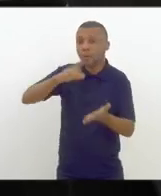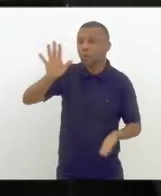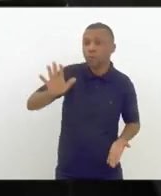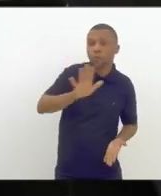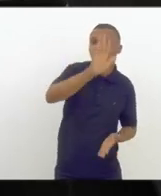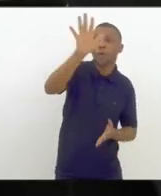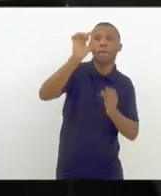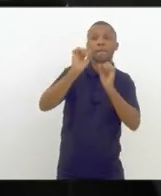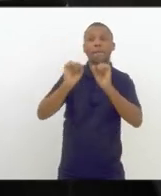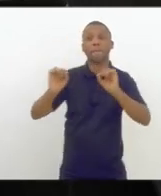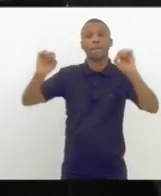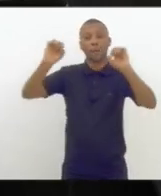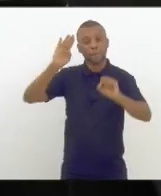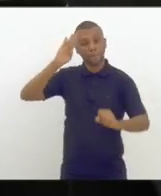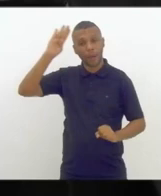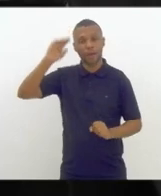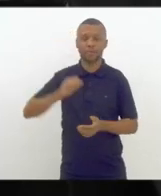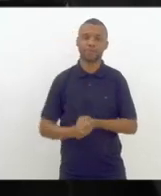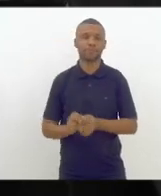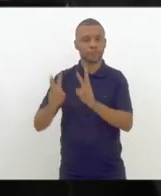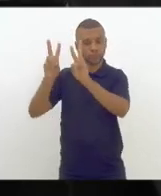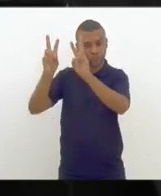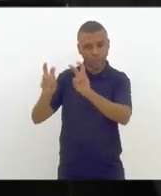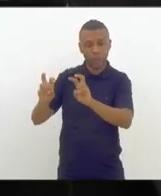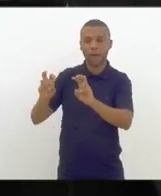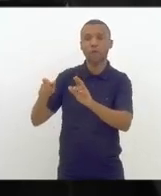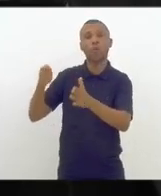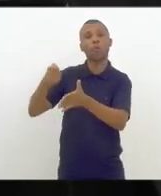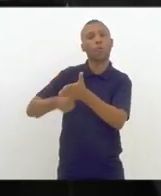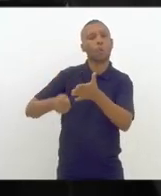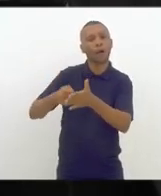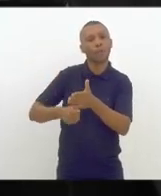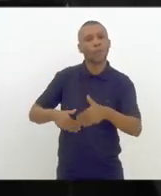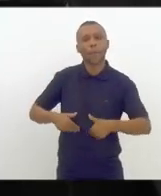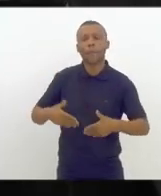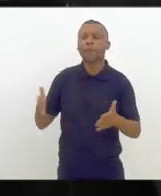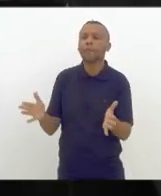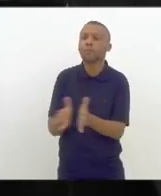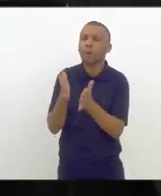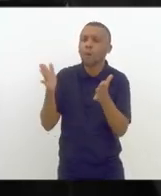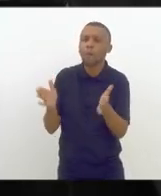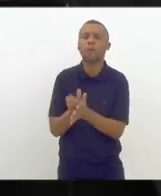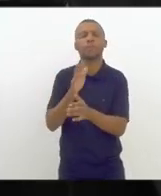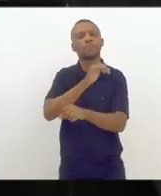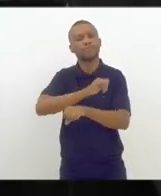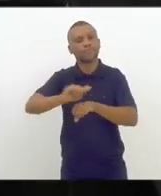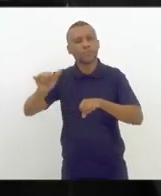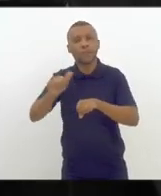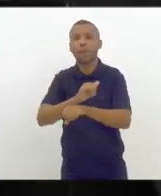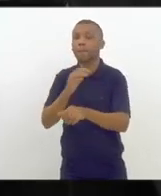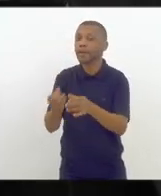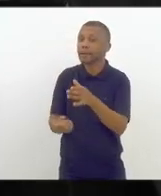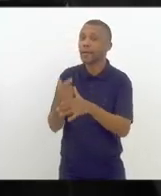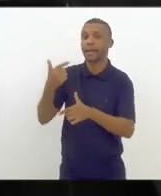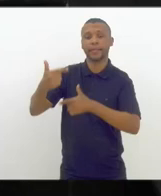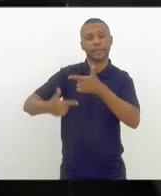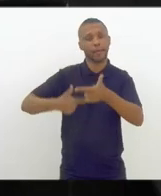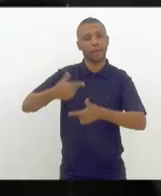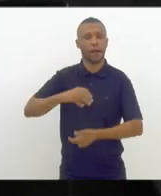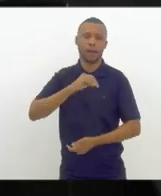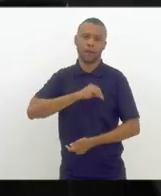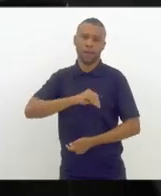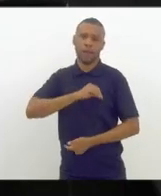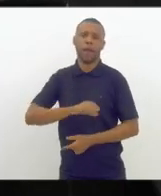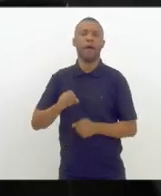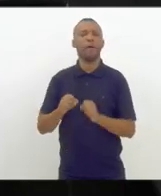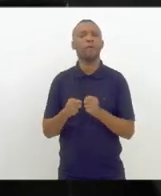centrais. O combate à fome, à extrema pobreza e à miséria, alternativas para a geração de empregos, né, e a garantia